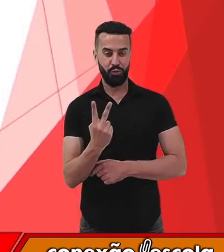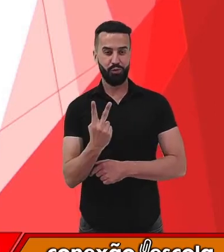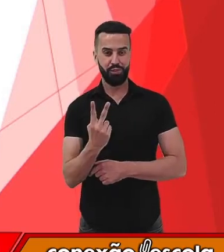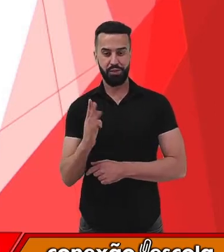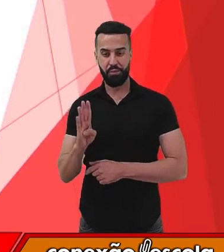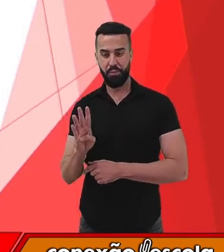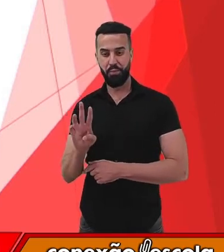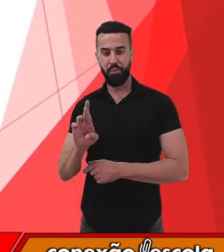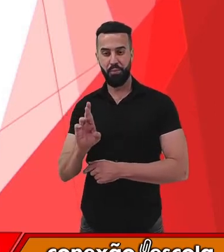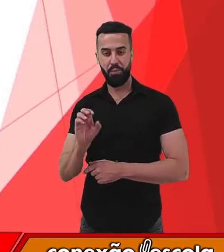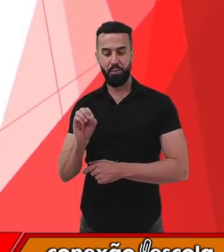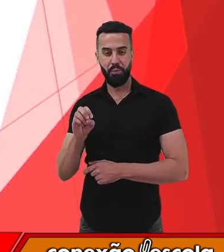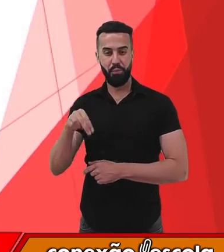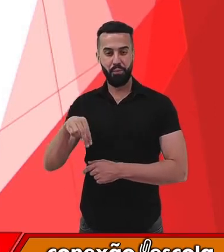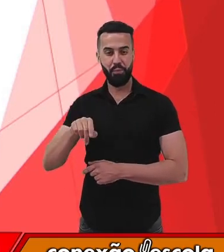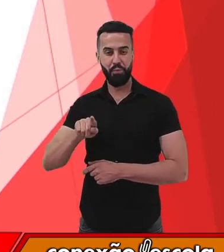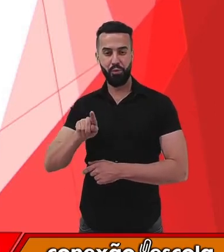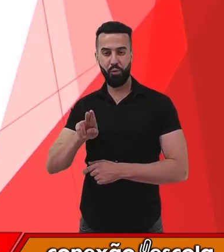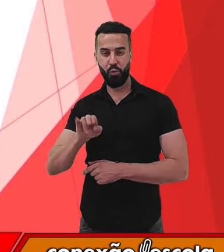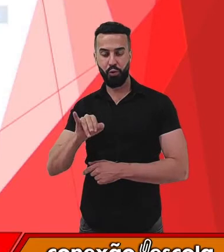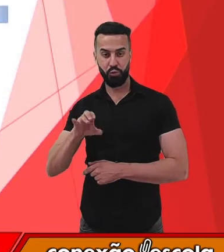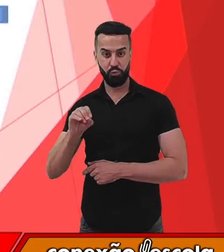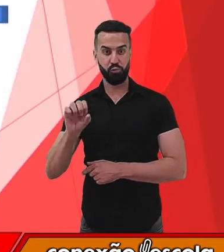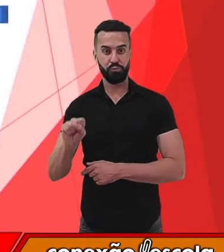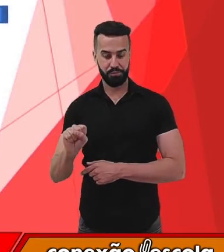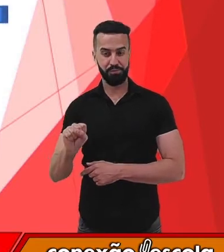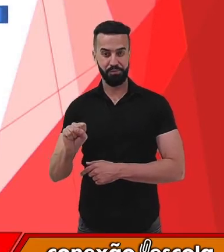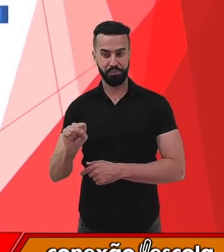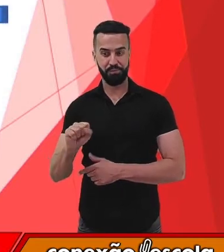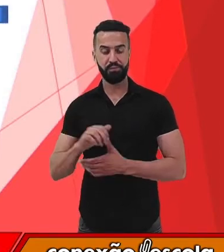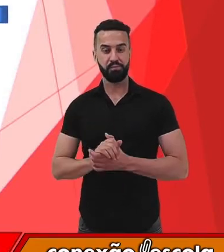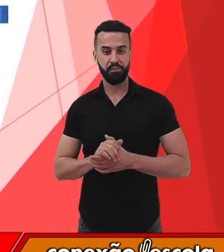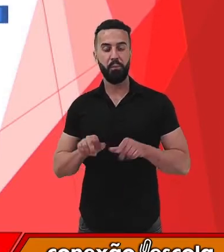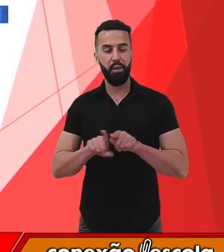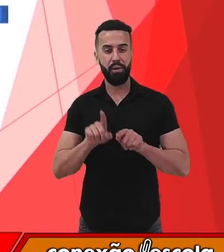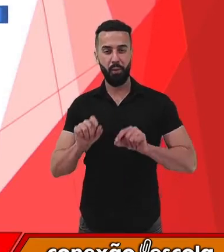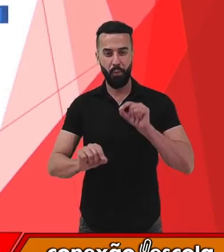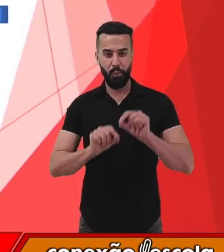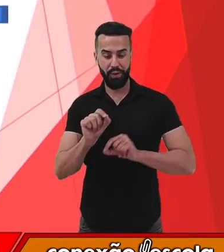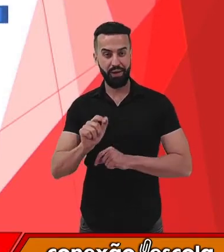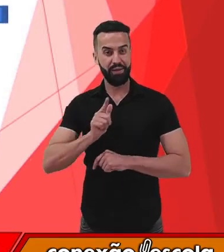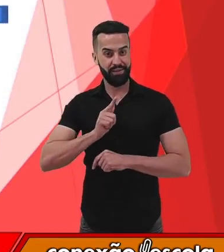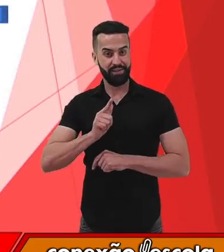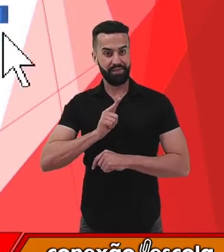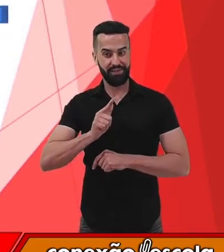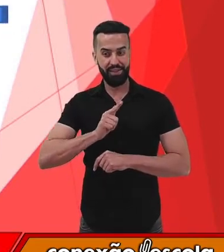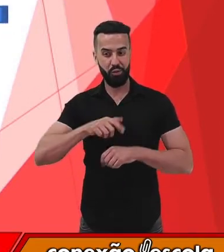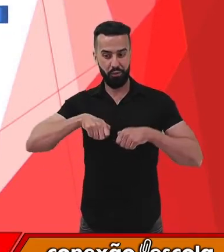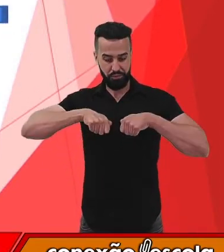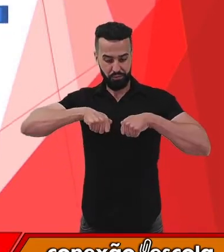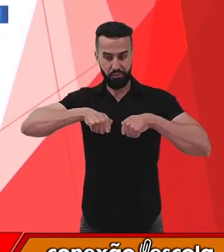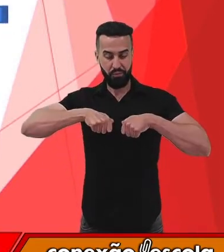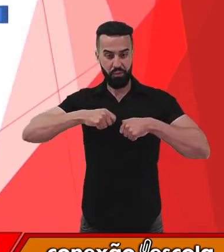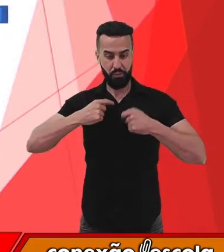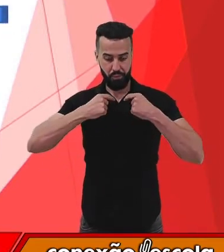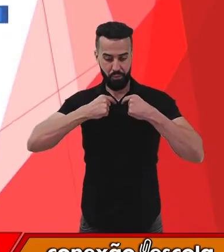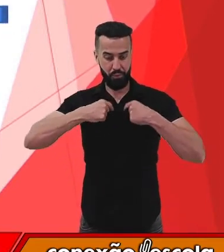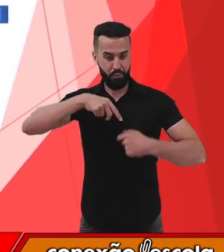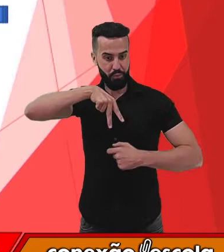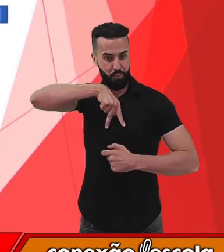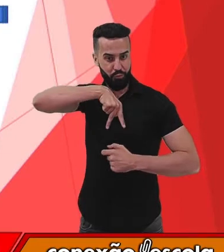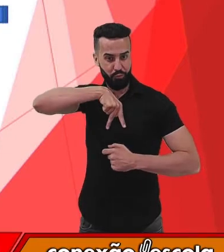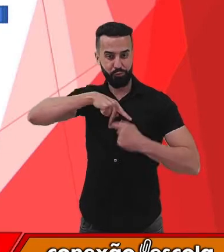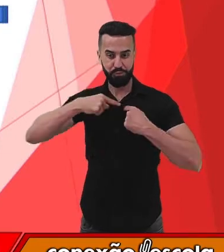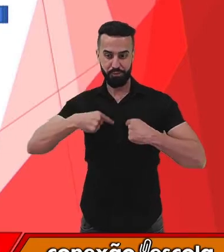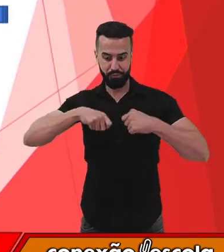Esses brônquios, que são ramificações da faringe, também se ramificam, formando os